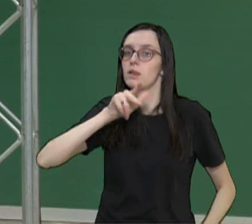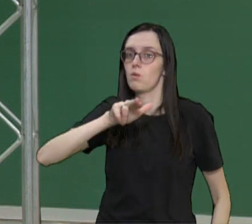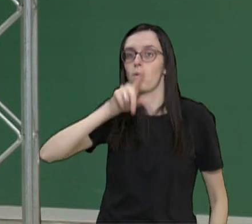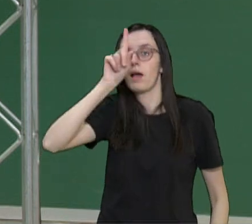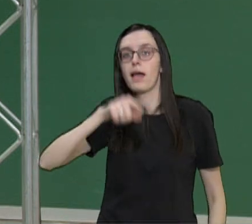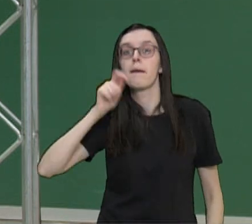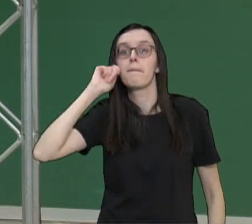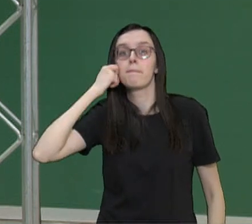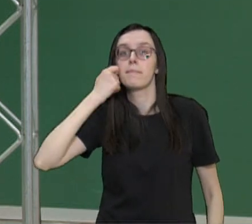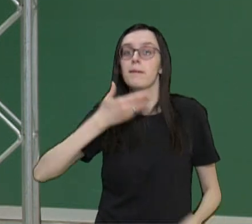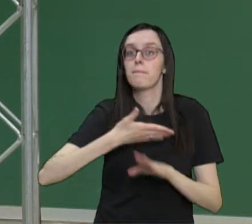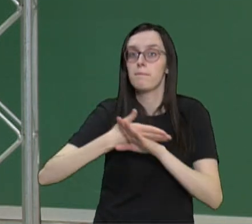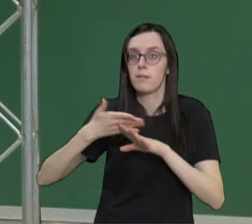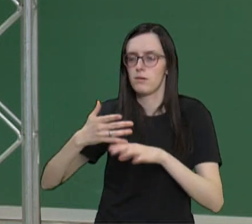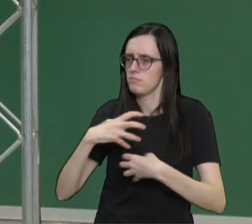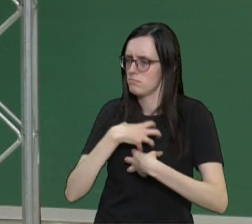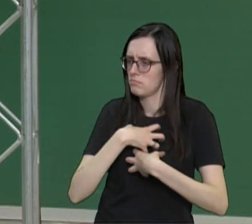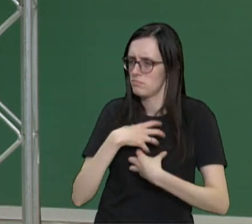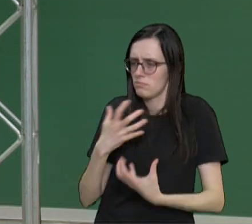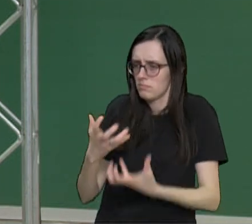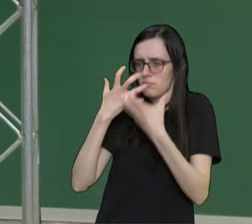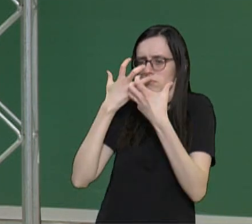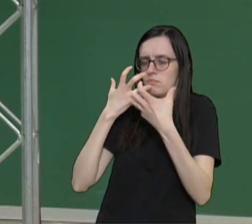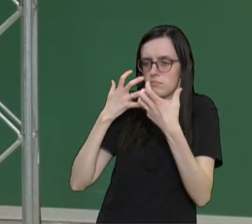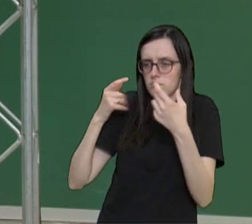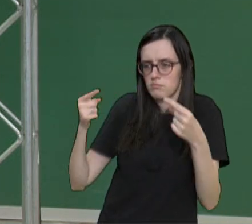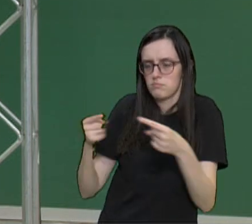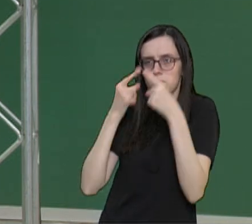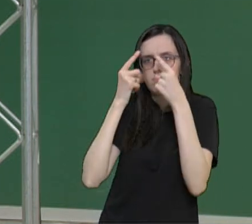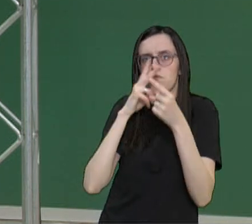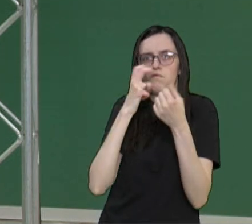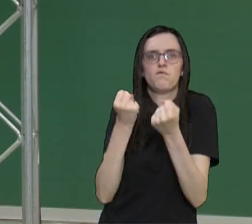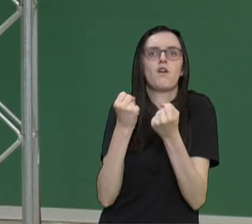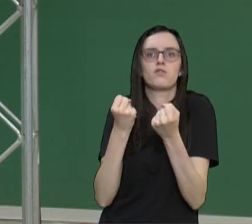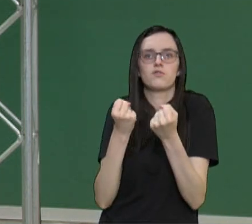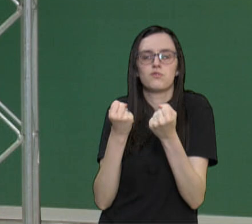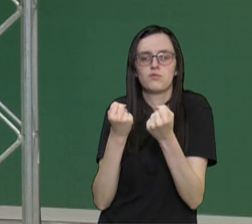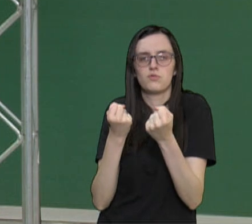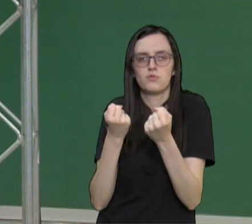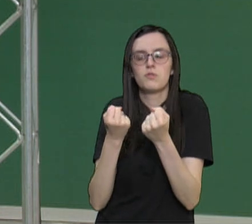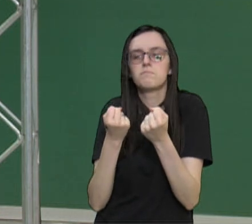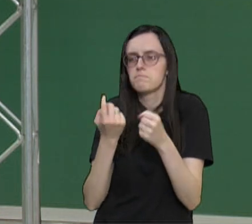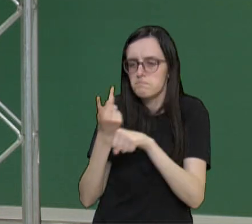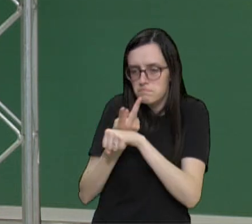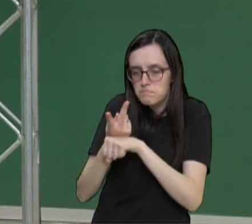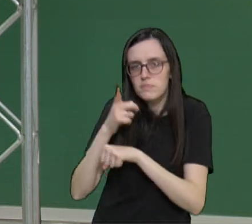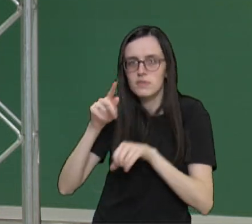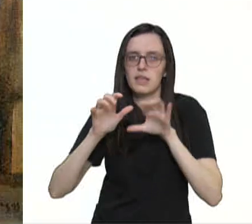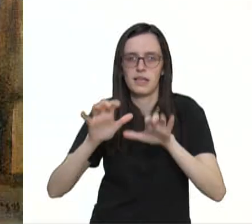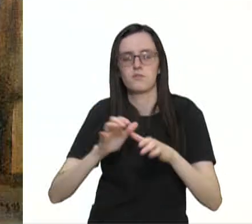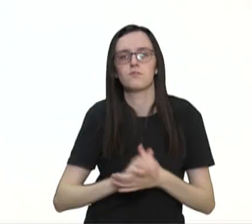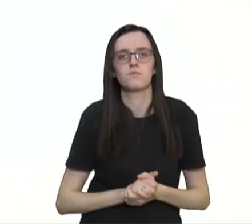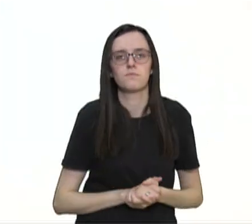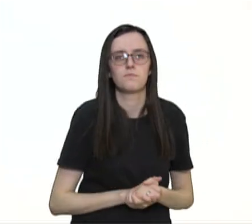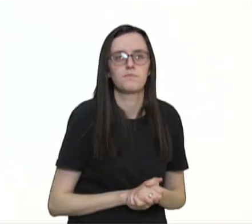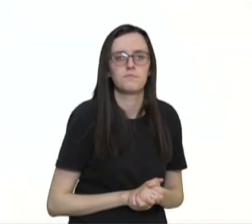essa sensação de ressaltar os contrastes, luz e sombra, o que eles procuravam trabalhar.